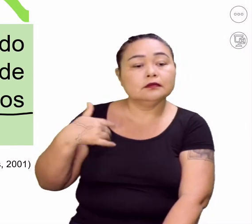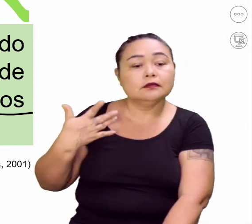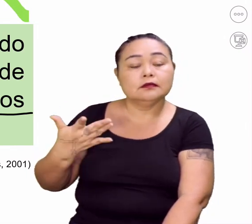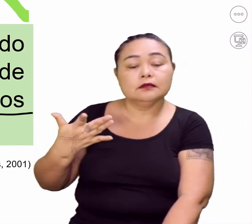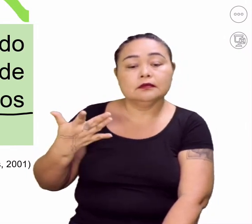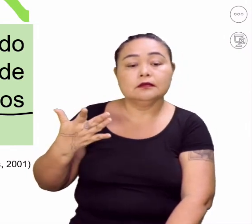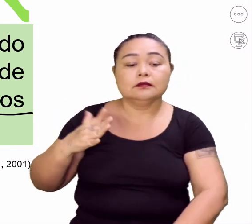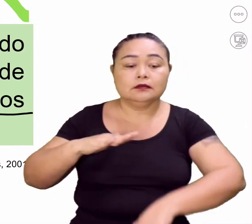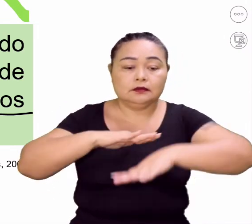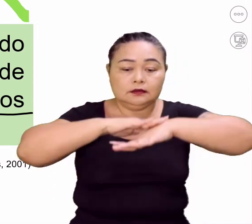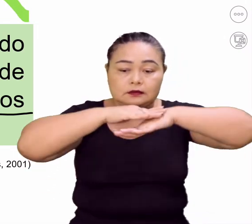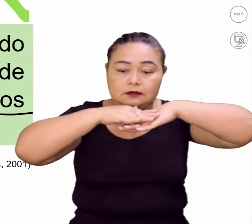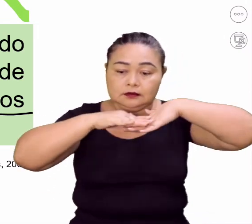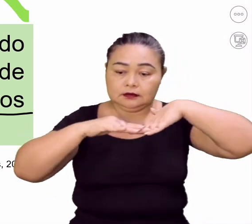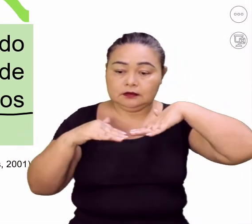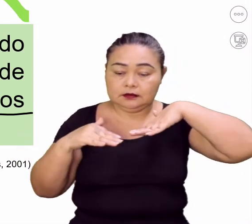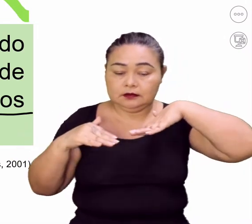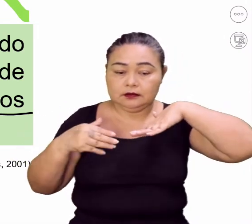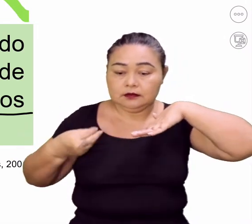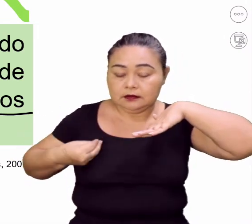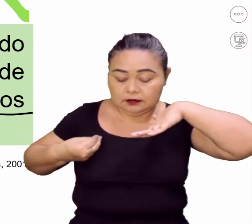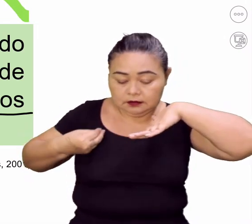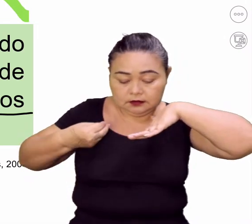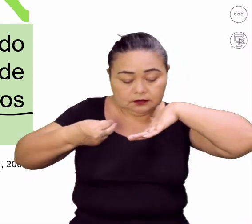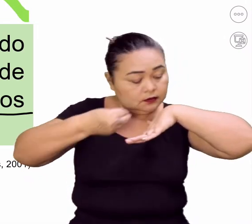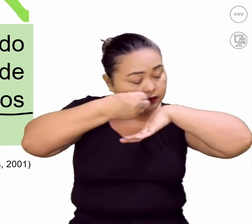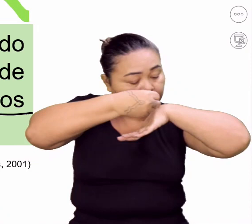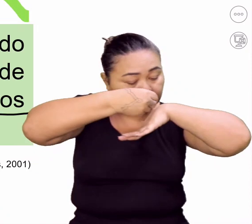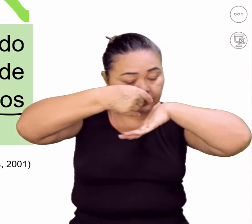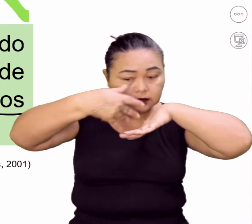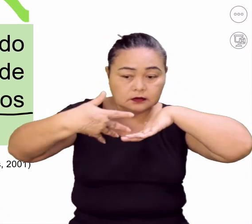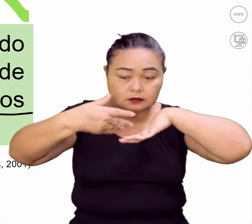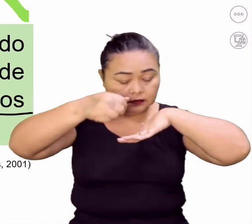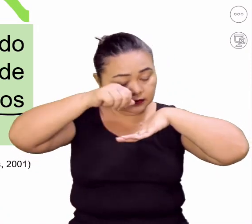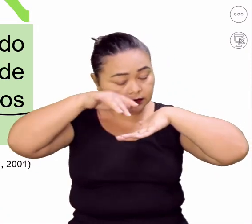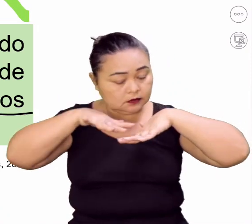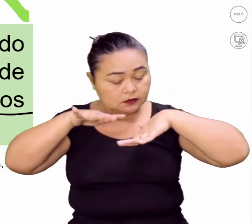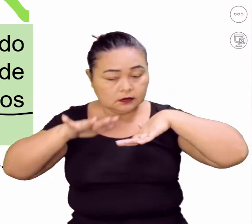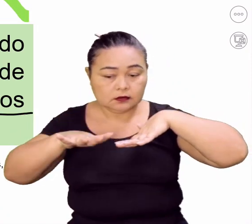a planície vai receber essa sedimentação.